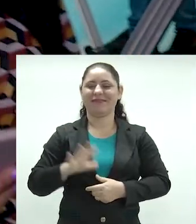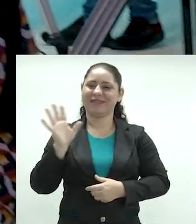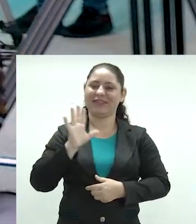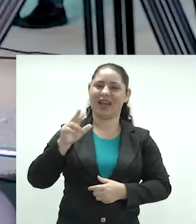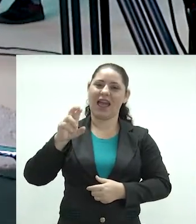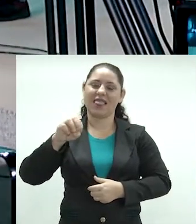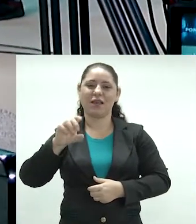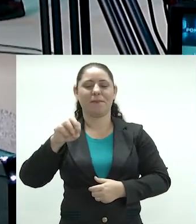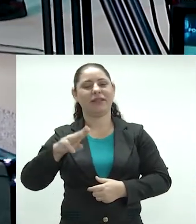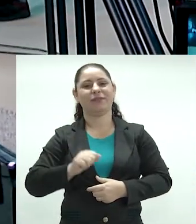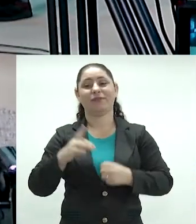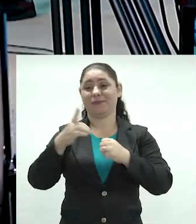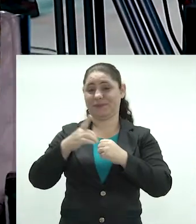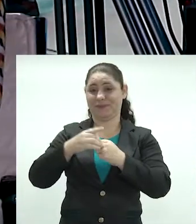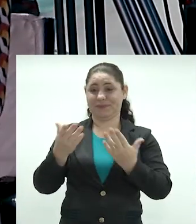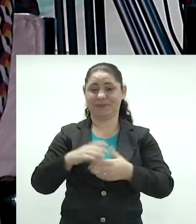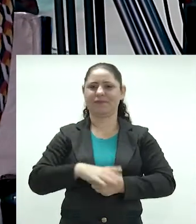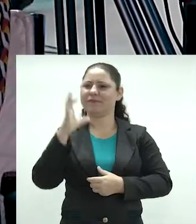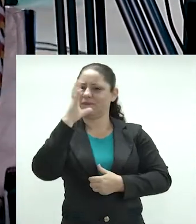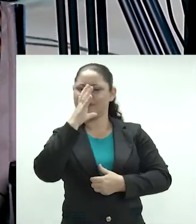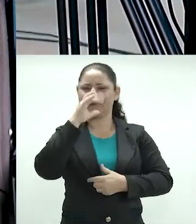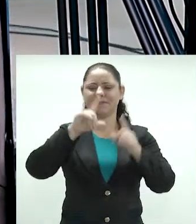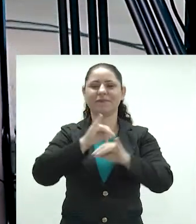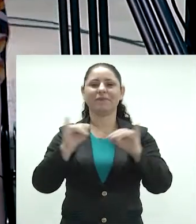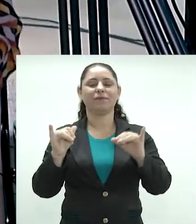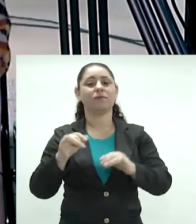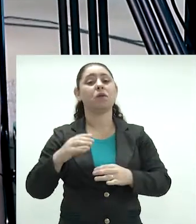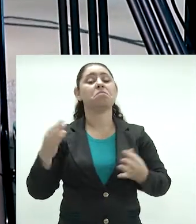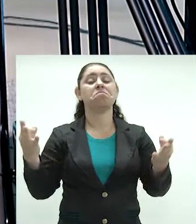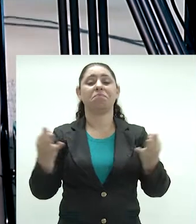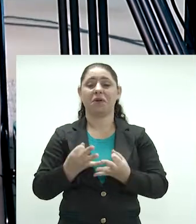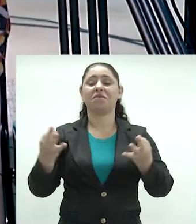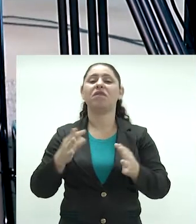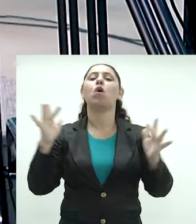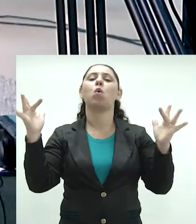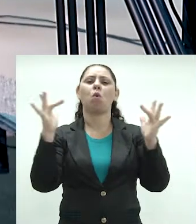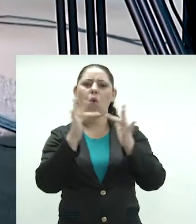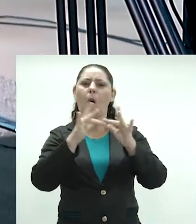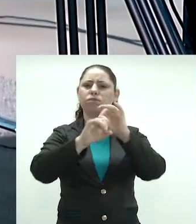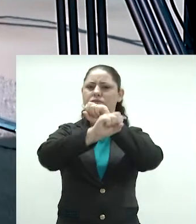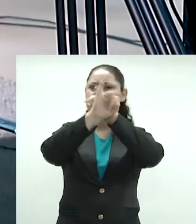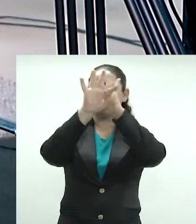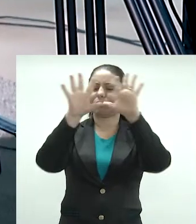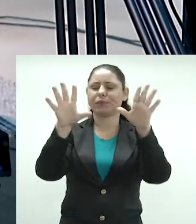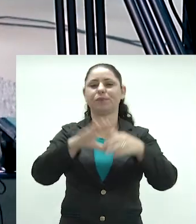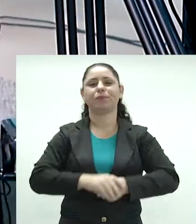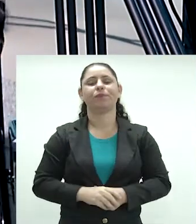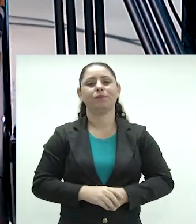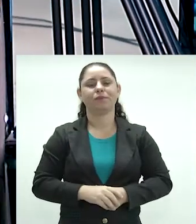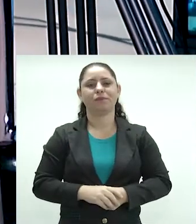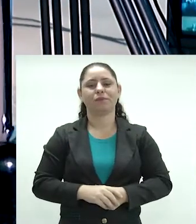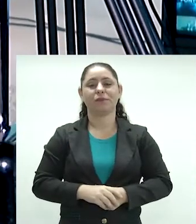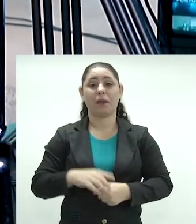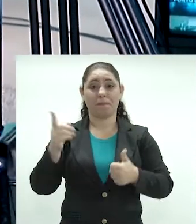doutor Alexandre. Você está acompanhando aí o programa, o que você está achando da nossa conversa? Ótima, muito pertinente e esclarecedora acima de tudo. Temos a